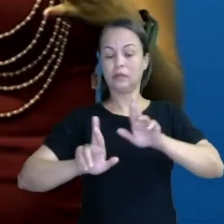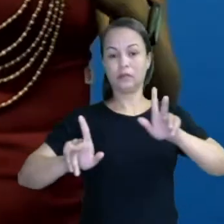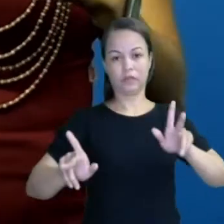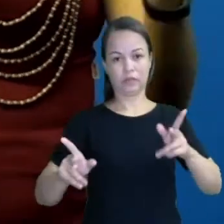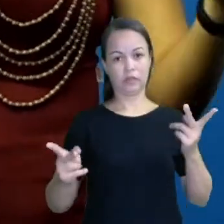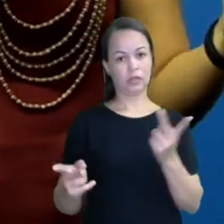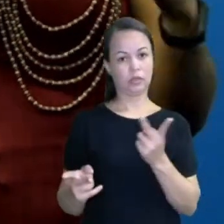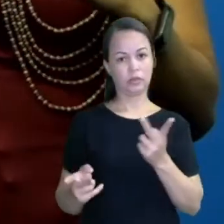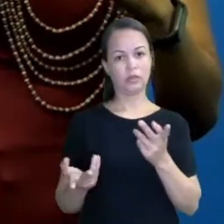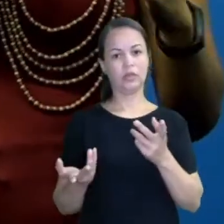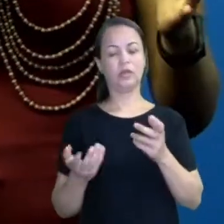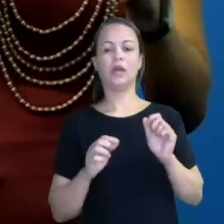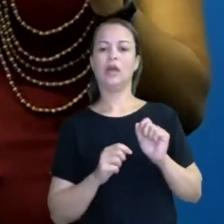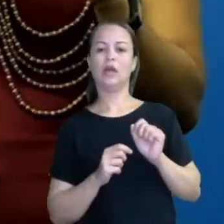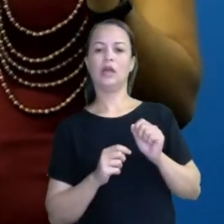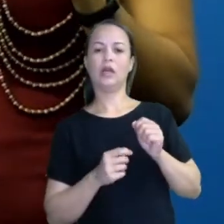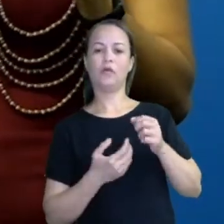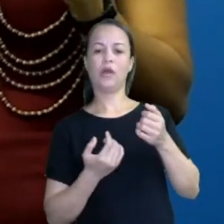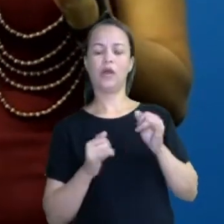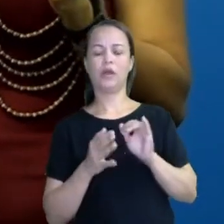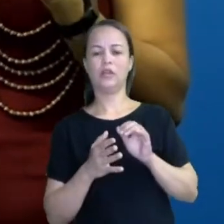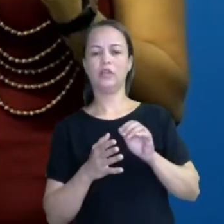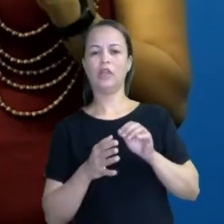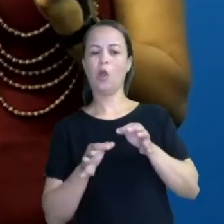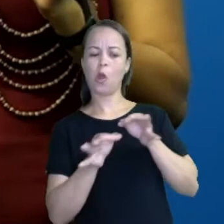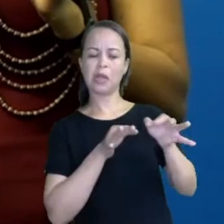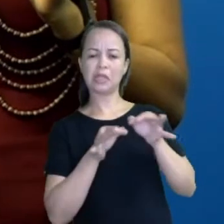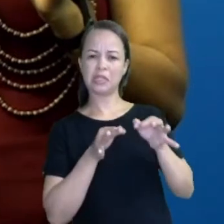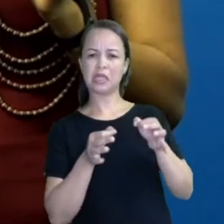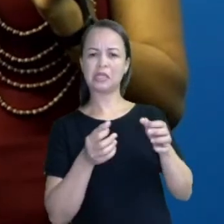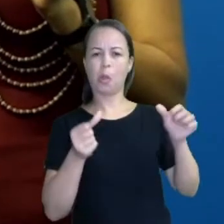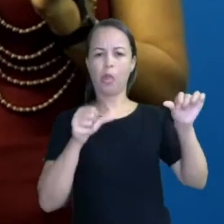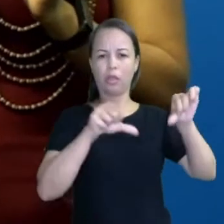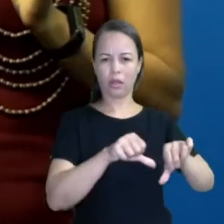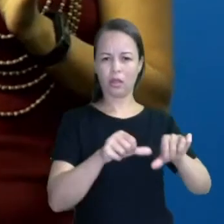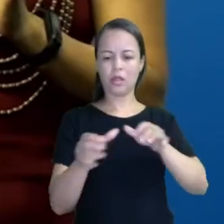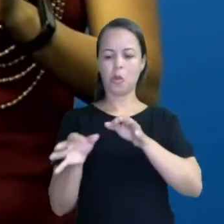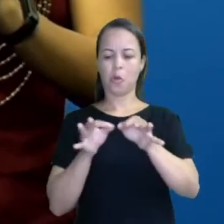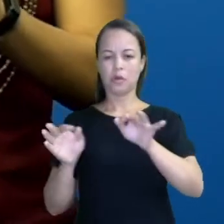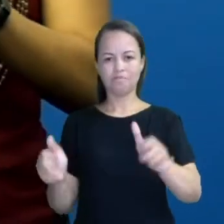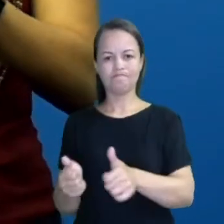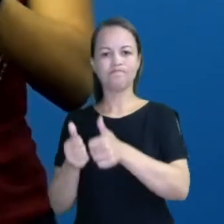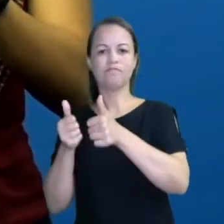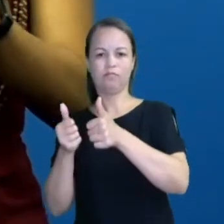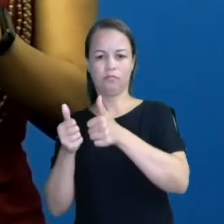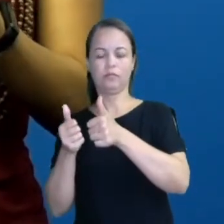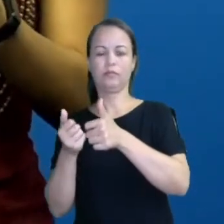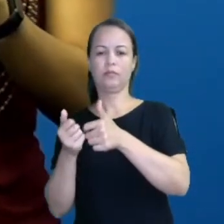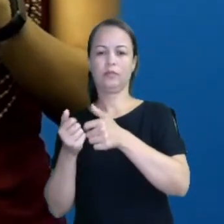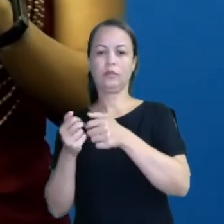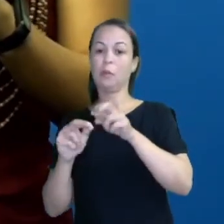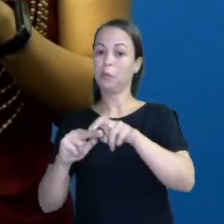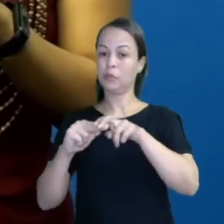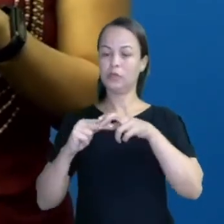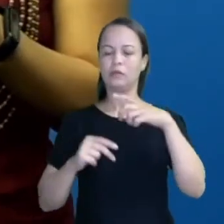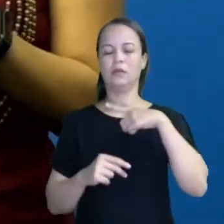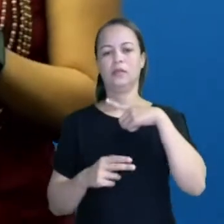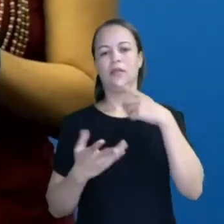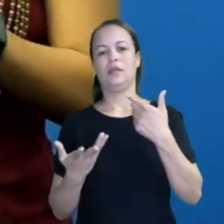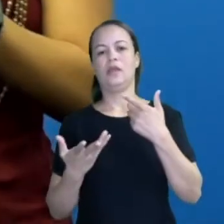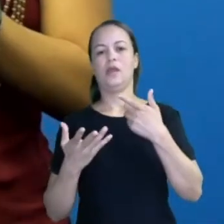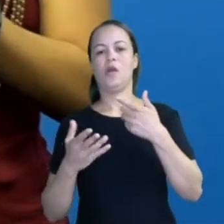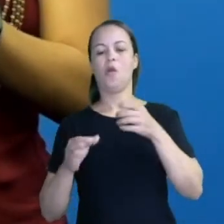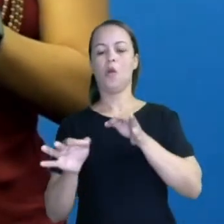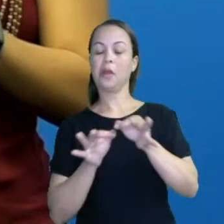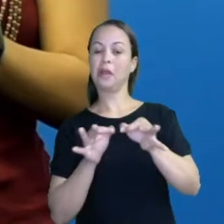diferença entre a infraestrutura boa e uma infraestrutura que não é tão boa assim, certo? Por isso que deve-se ter um planejamento